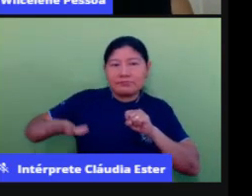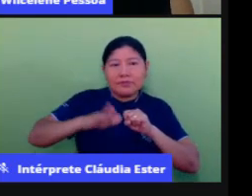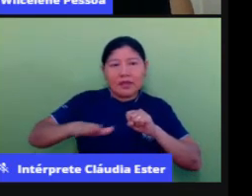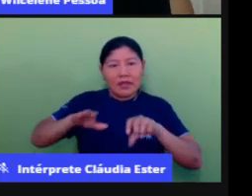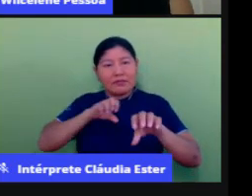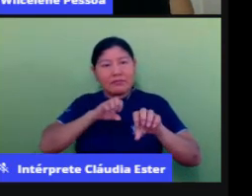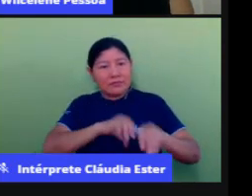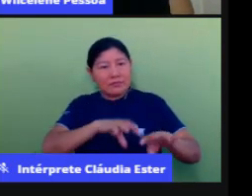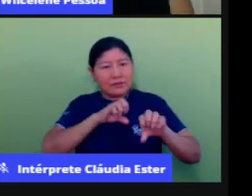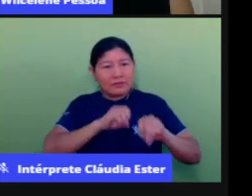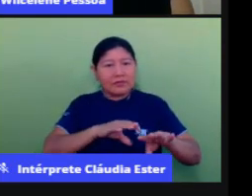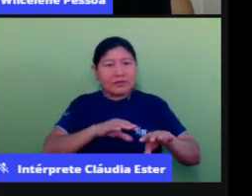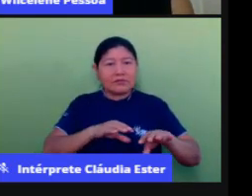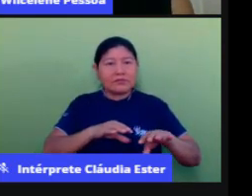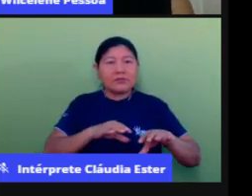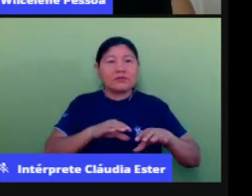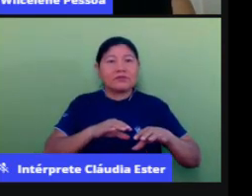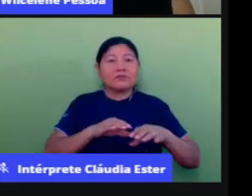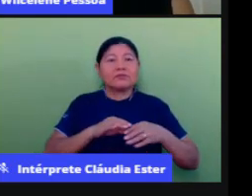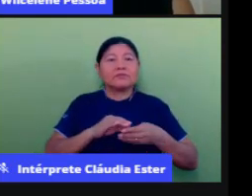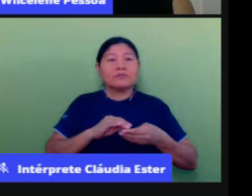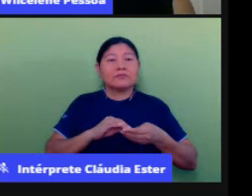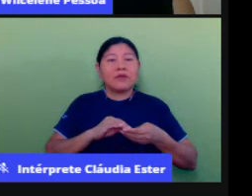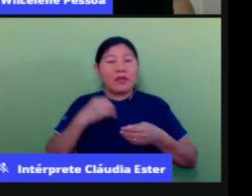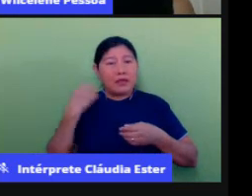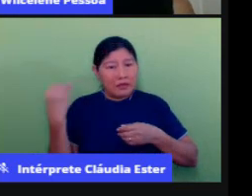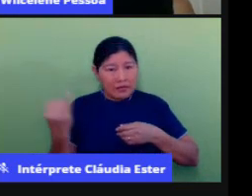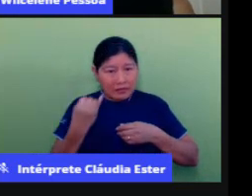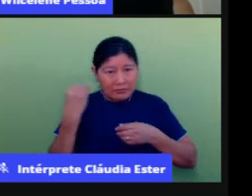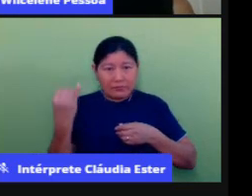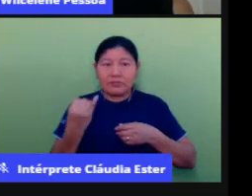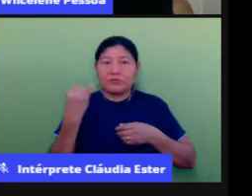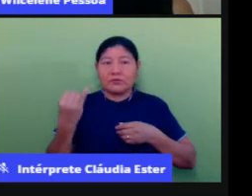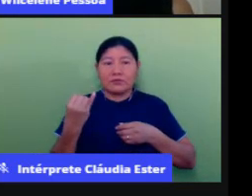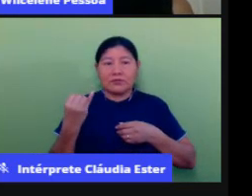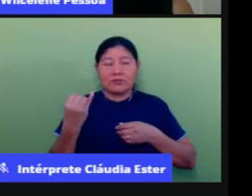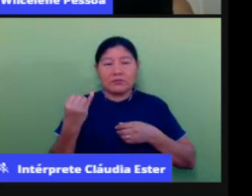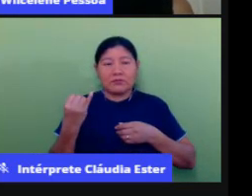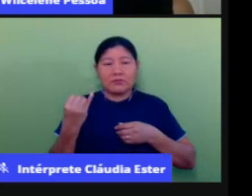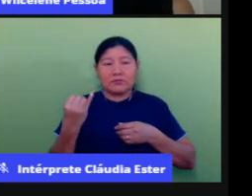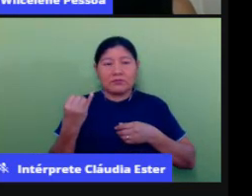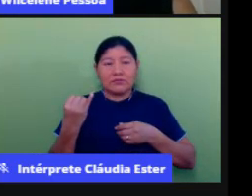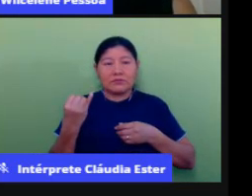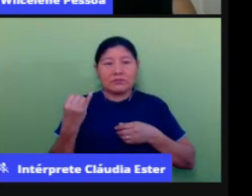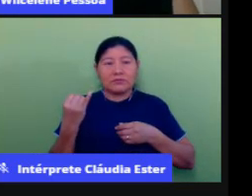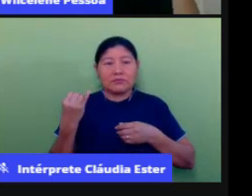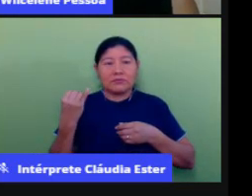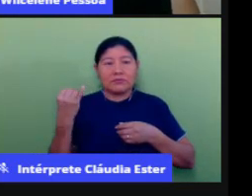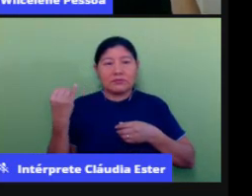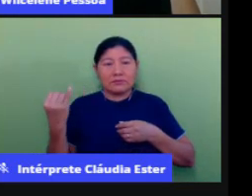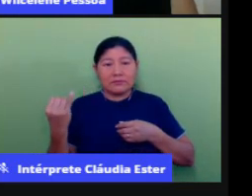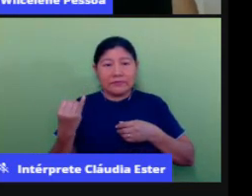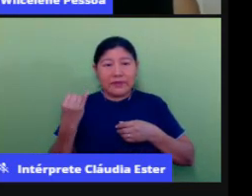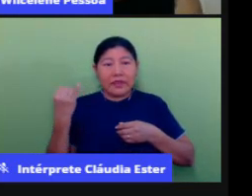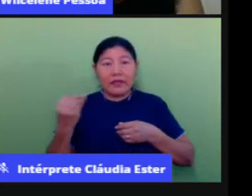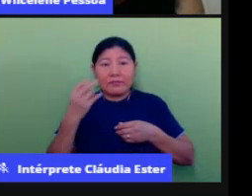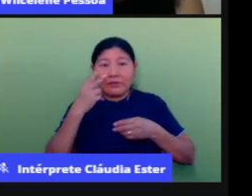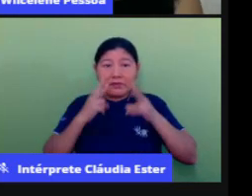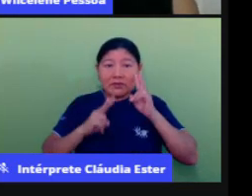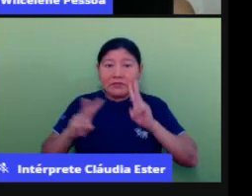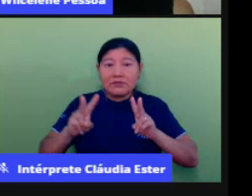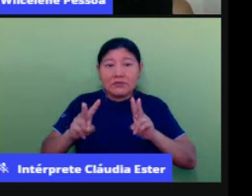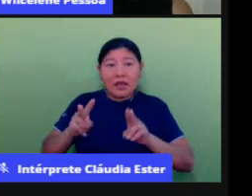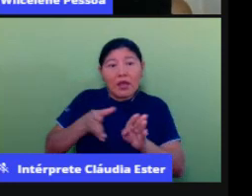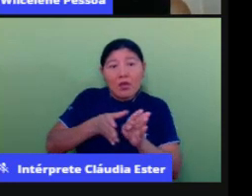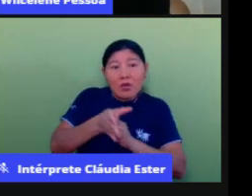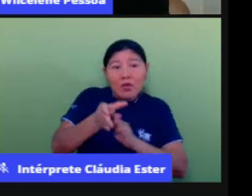educação, é importante... me perdi, desculpa, gente. É que eu estou lendo muito rápido. É importante essa orientação